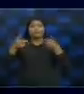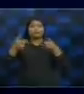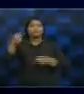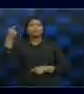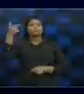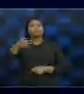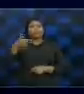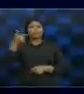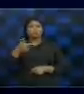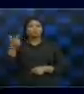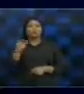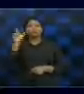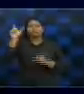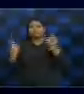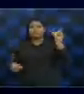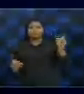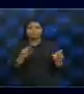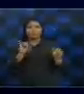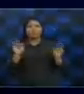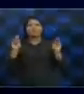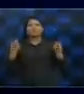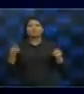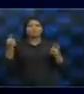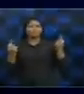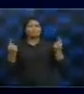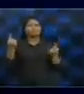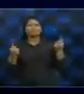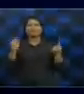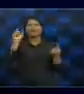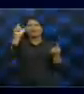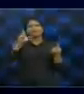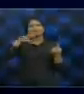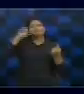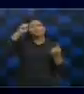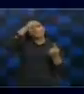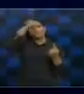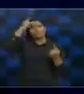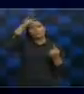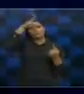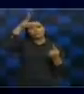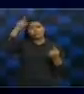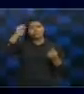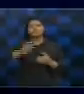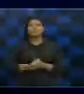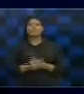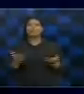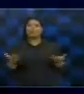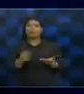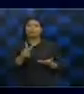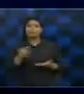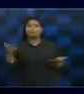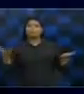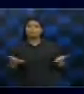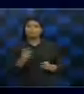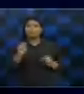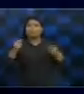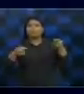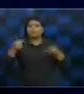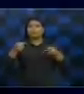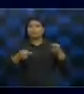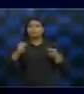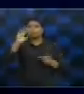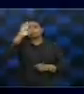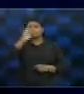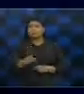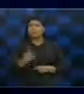dois candidatos, os finalistas para a eleição à Prefeitura da cidade de Manaus. Nós teremos hoje um debate direto